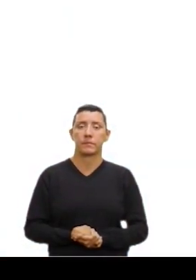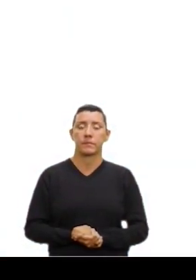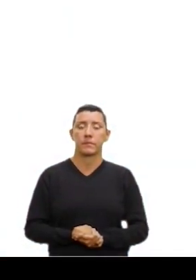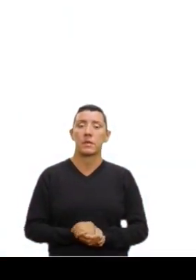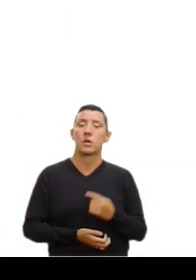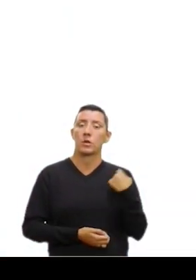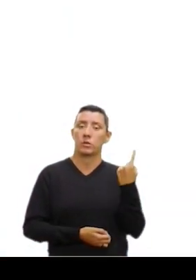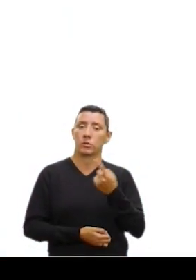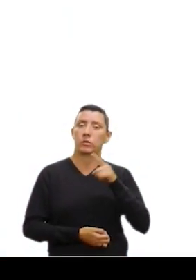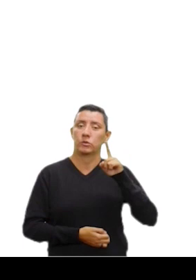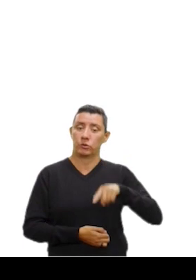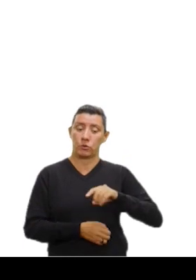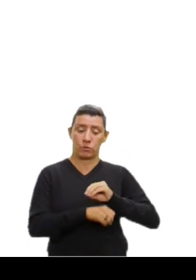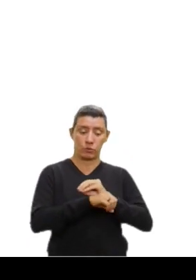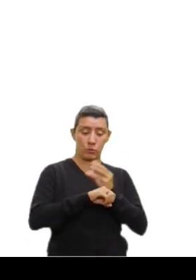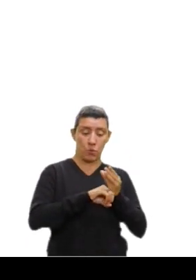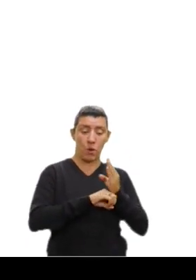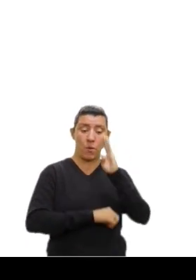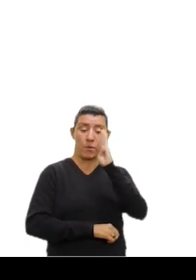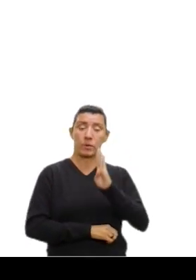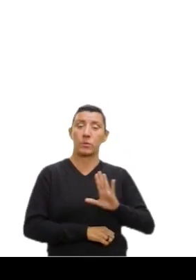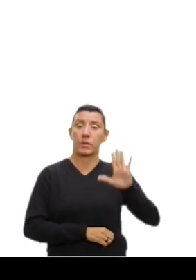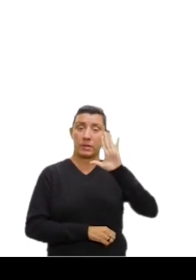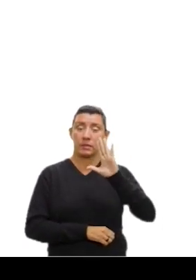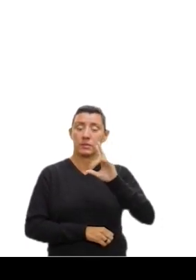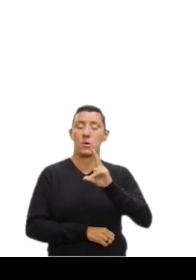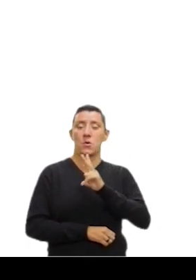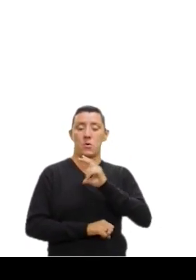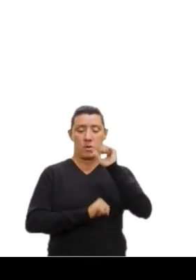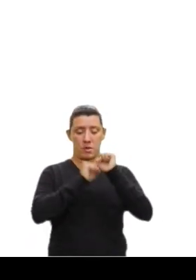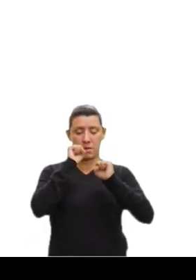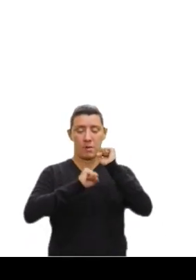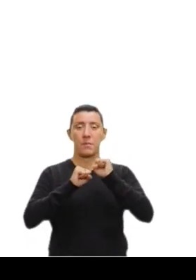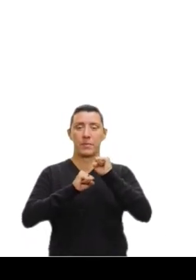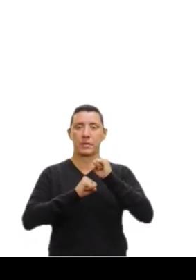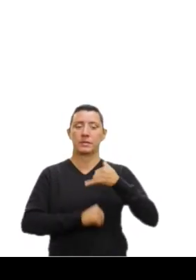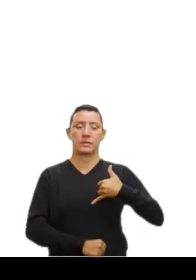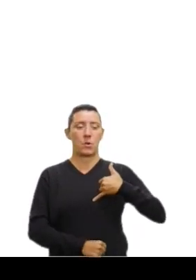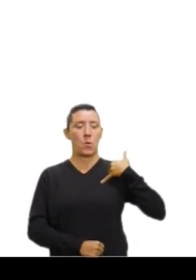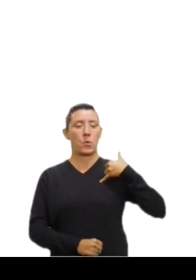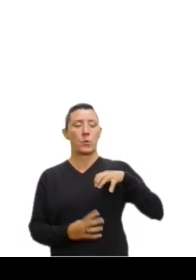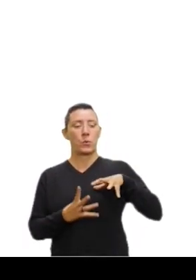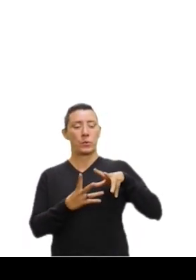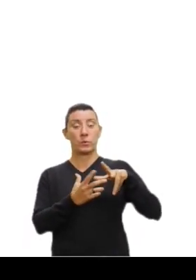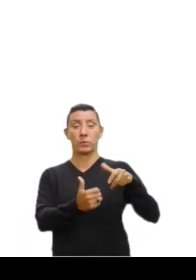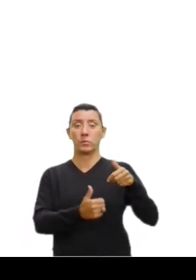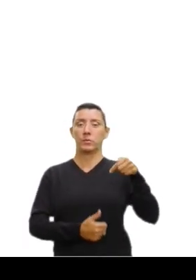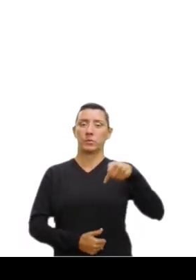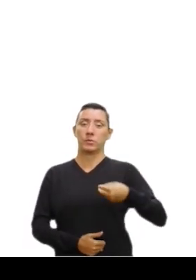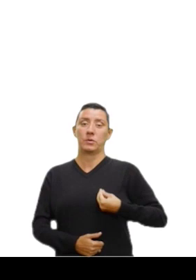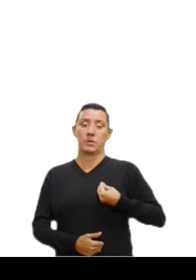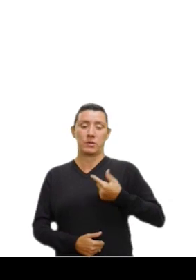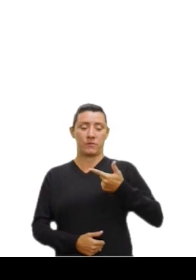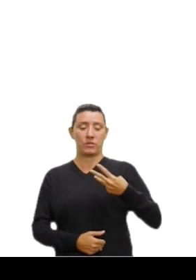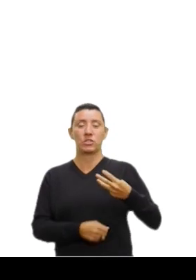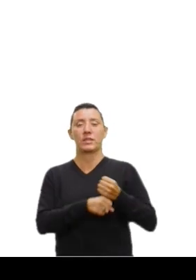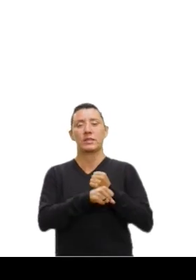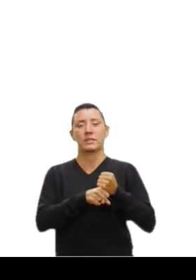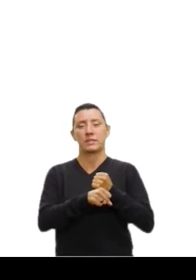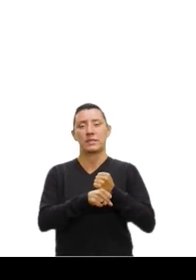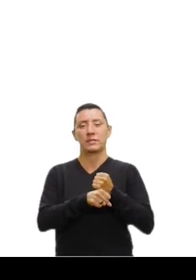somos a uau e Brasil uma empresa privada Global com orgulho de estar aqui as 23